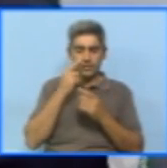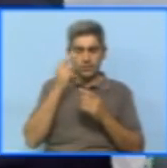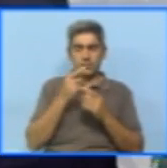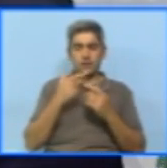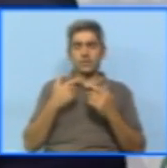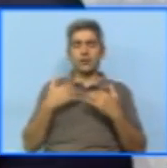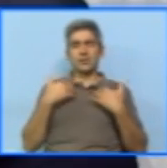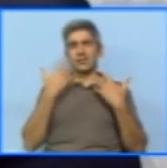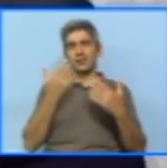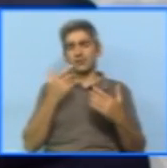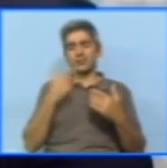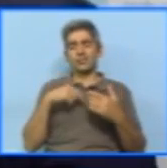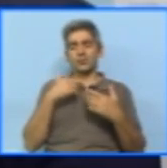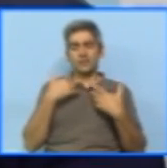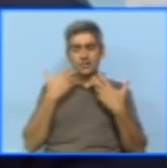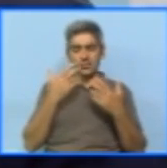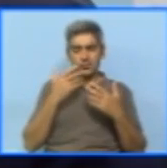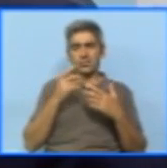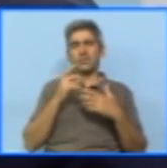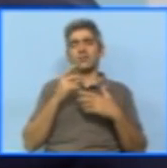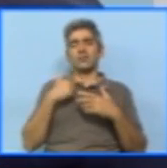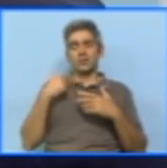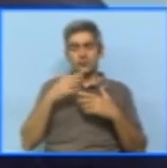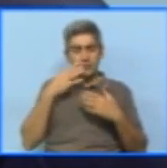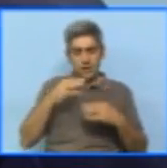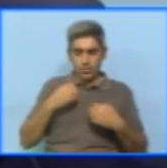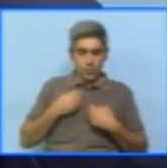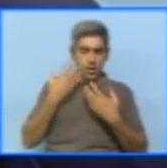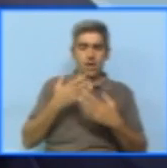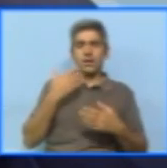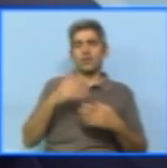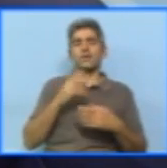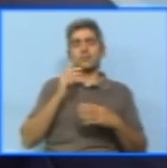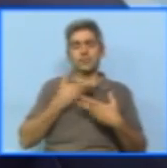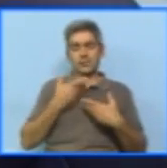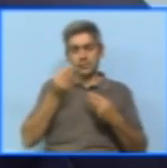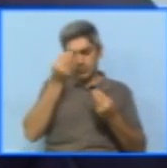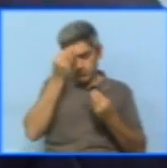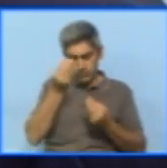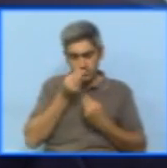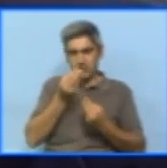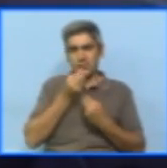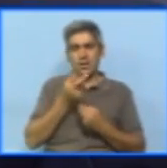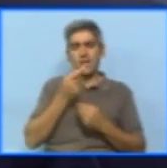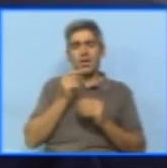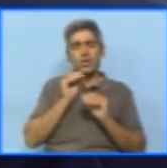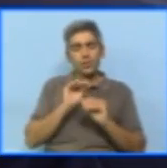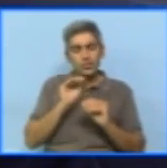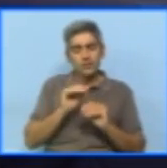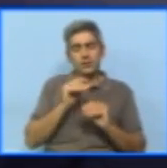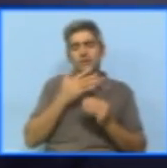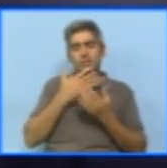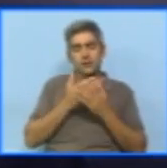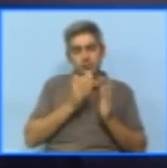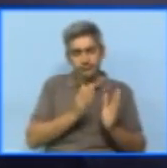desejo. Isto é, o nosso desejo, que nós temos naturalmente, precisa de ser educado, precisa de ser ordenado para